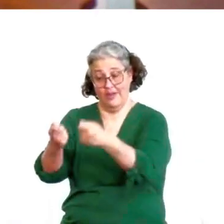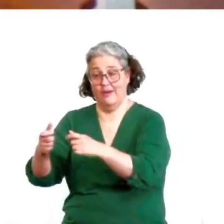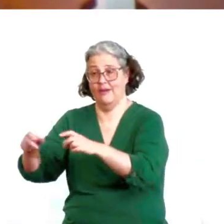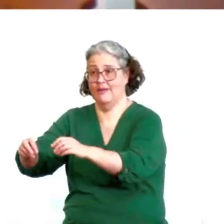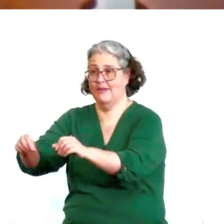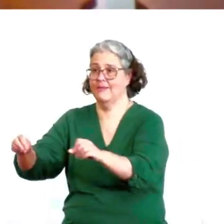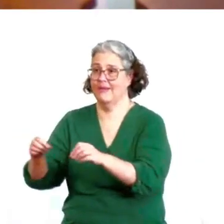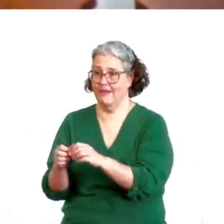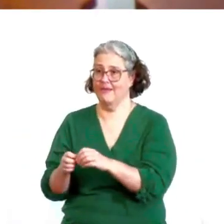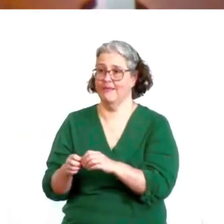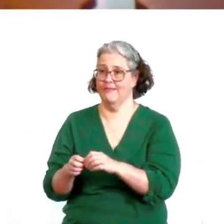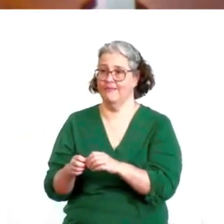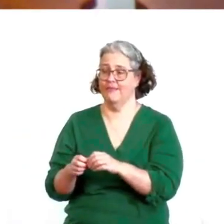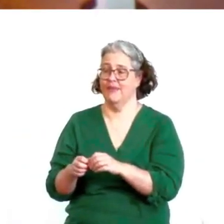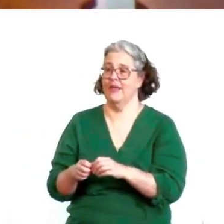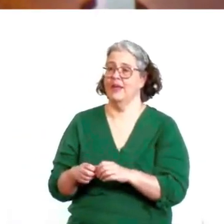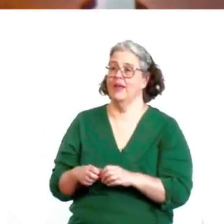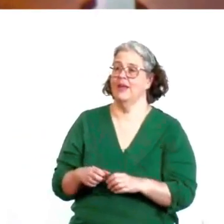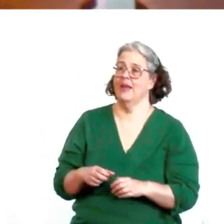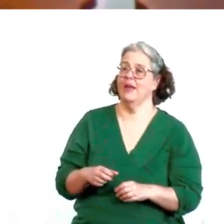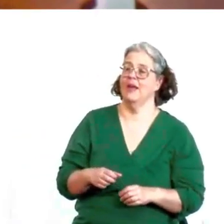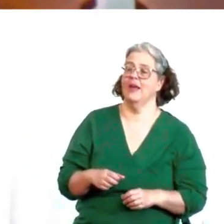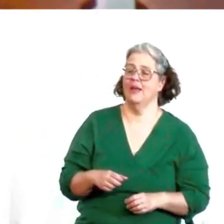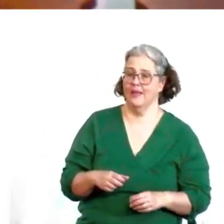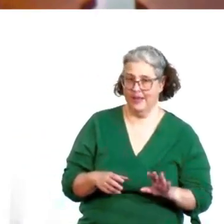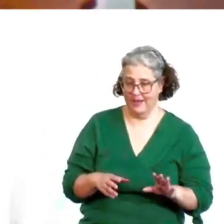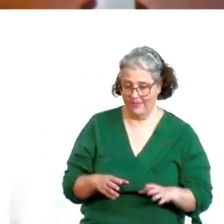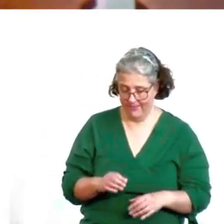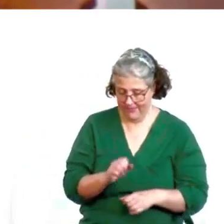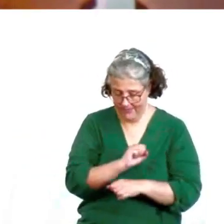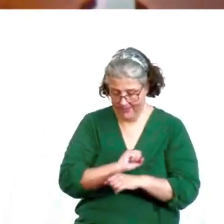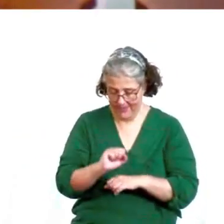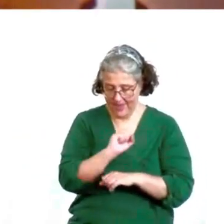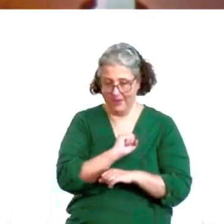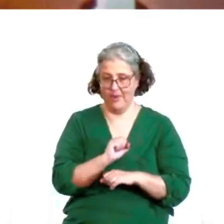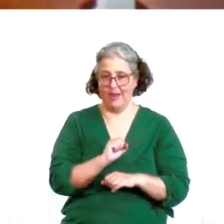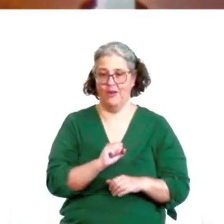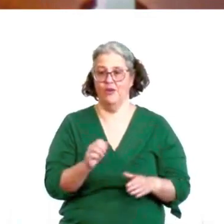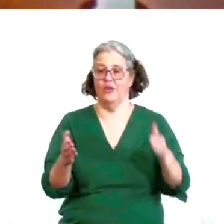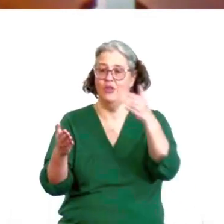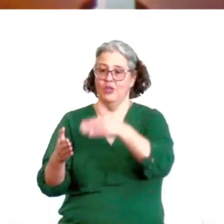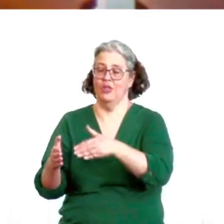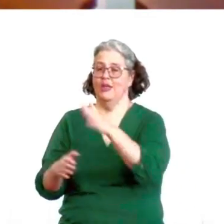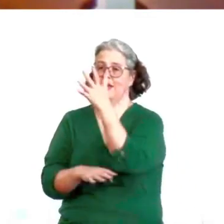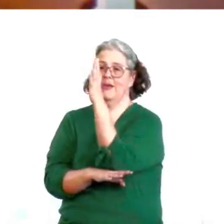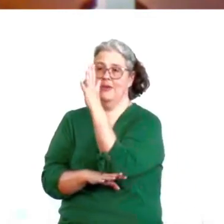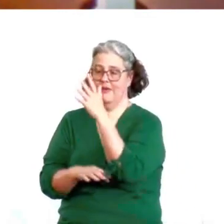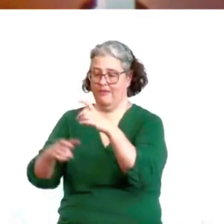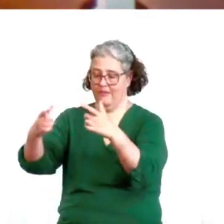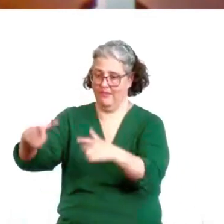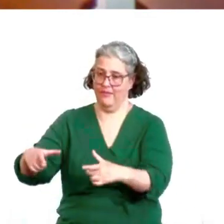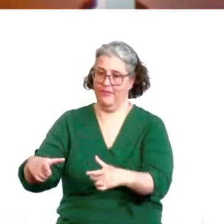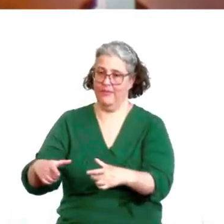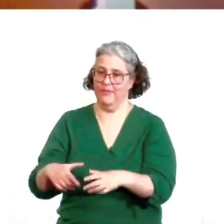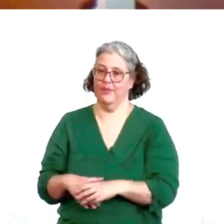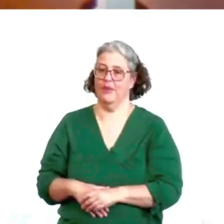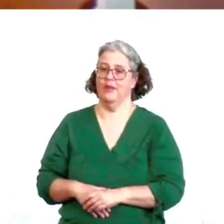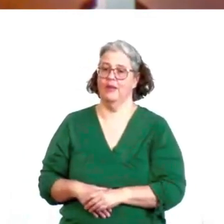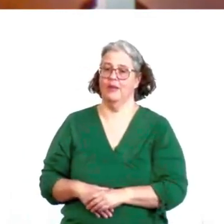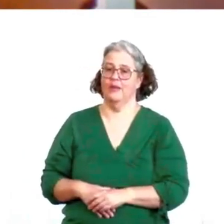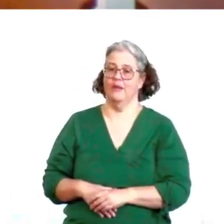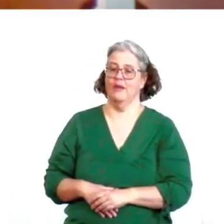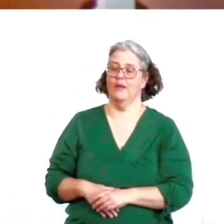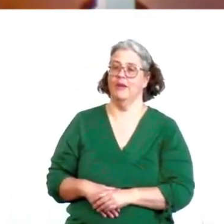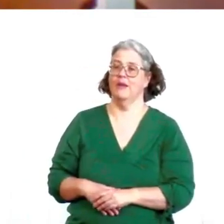peregrinação, então chega ao carvalho de Moré. Moré, querido, significa mestre. Esse era um local sagrado onde os